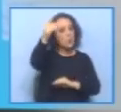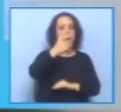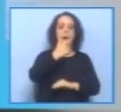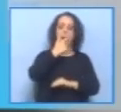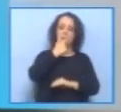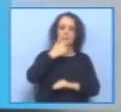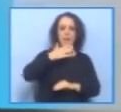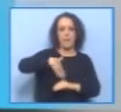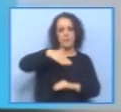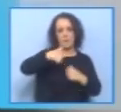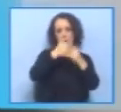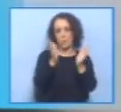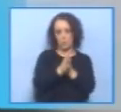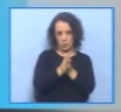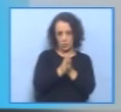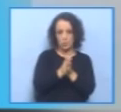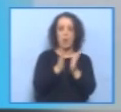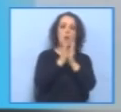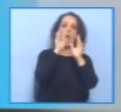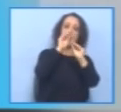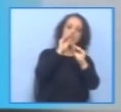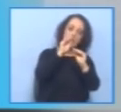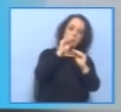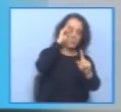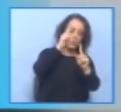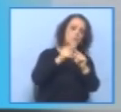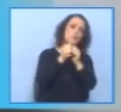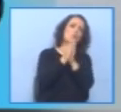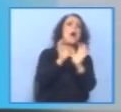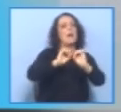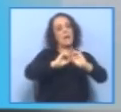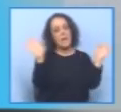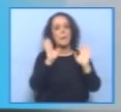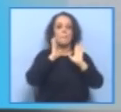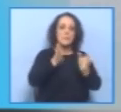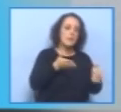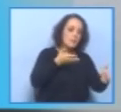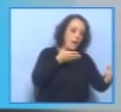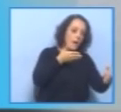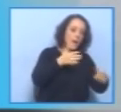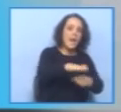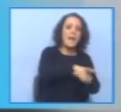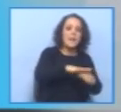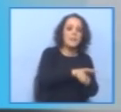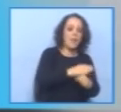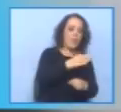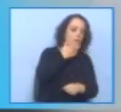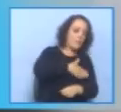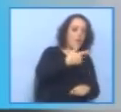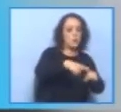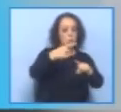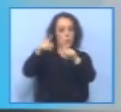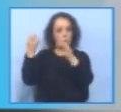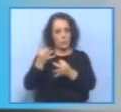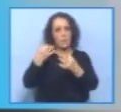as realidades são diferentes. Aqui na catequese familiar é uma proposta de catequese intergeracional, porque temos